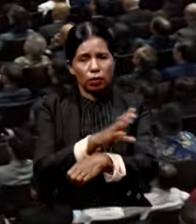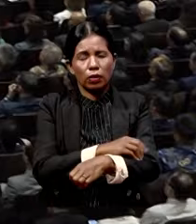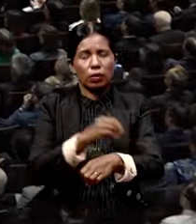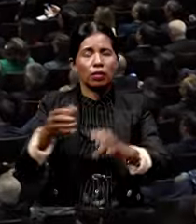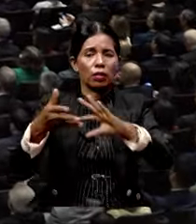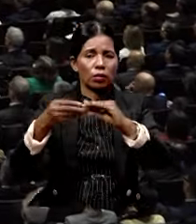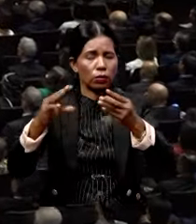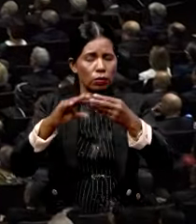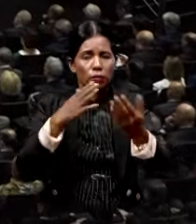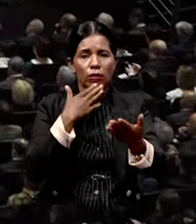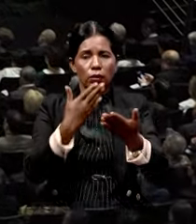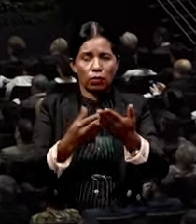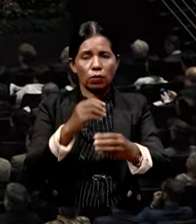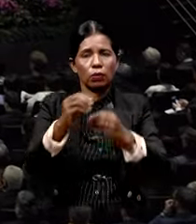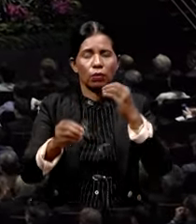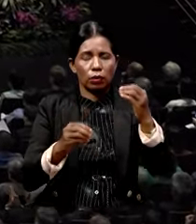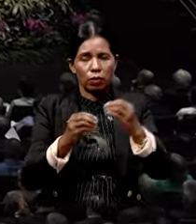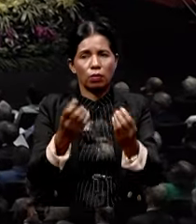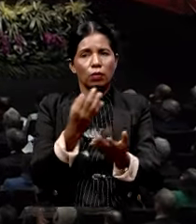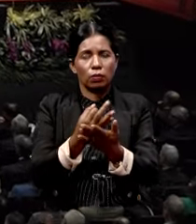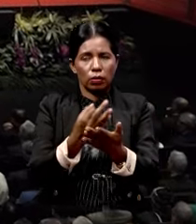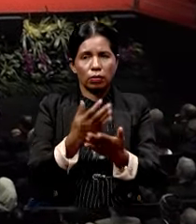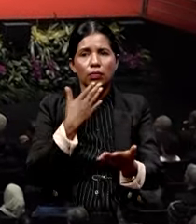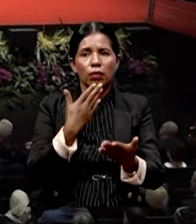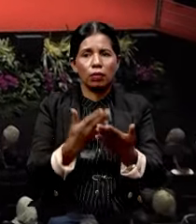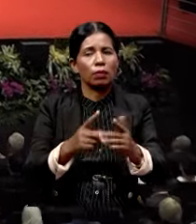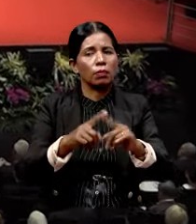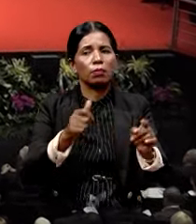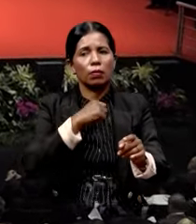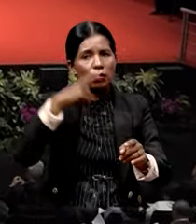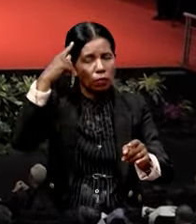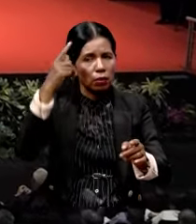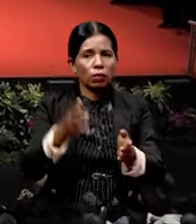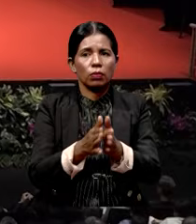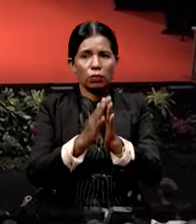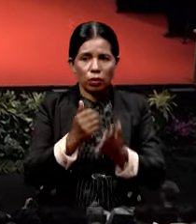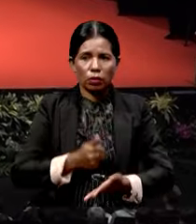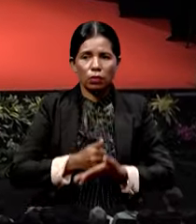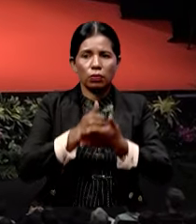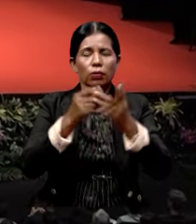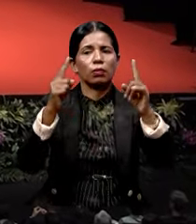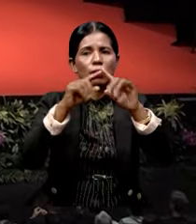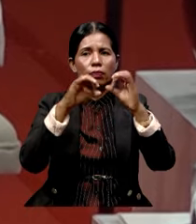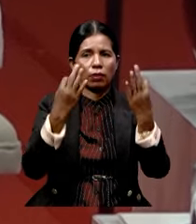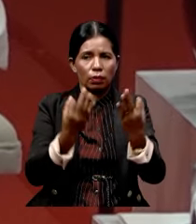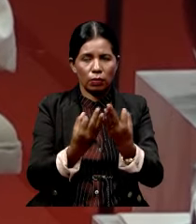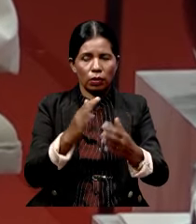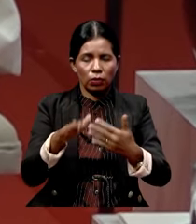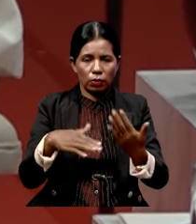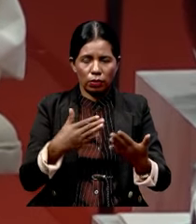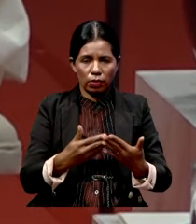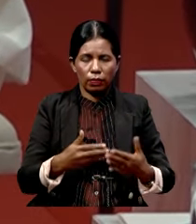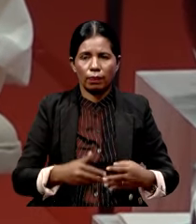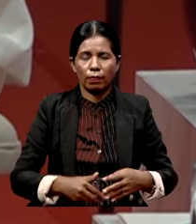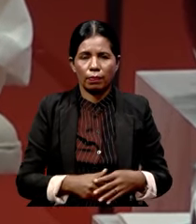história de dia com o crescimento e resiliência, mas é o Papa Russo a total matar nós para a família Sira. Me sia